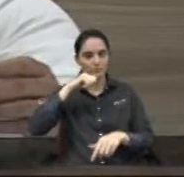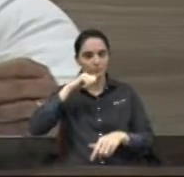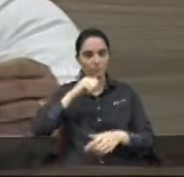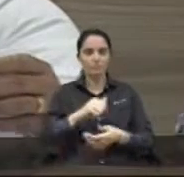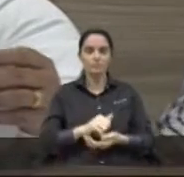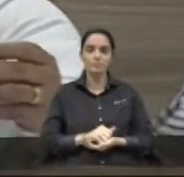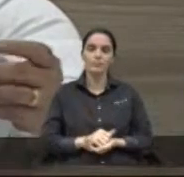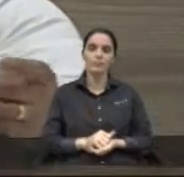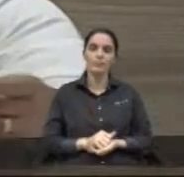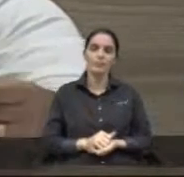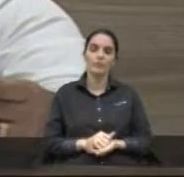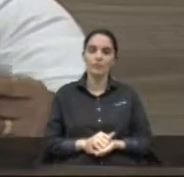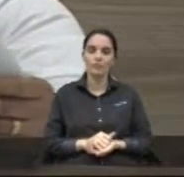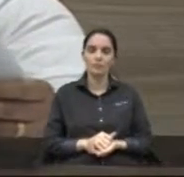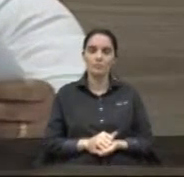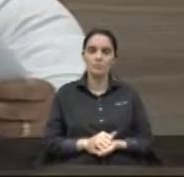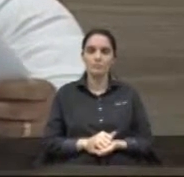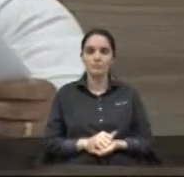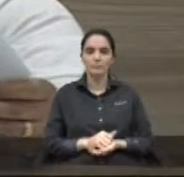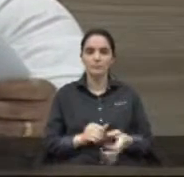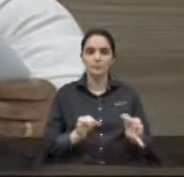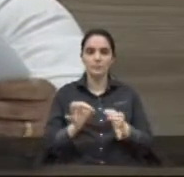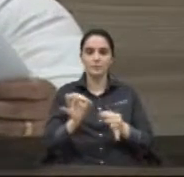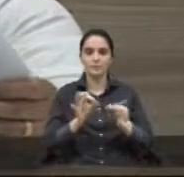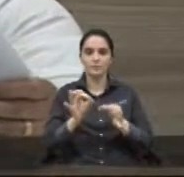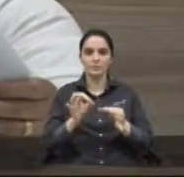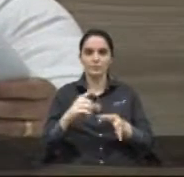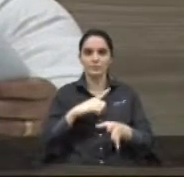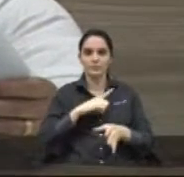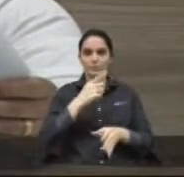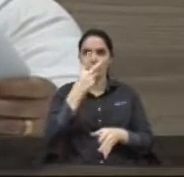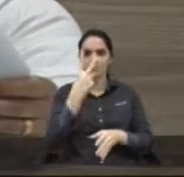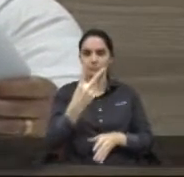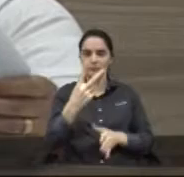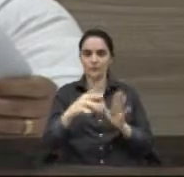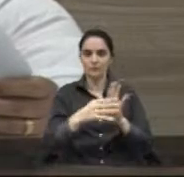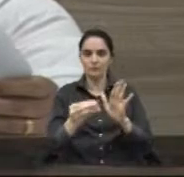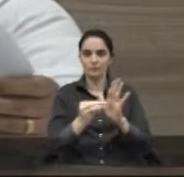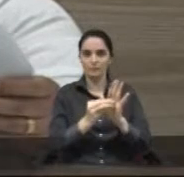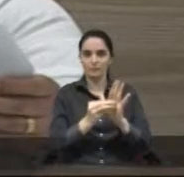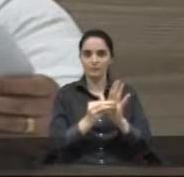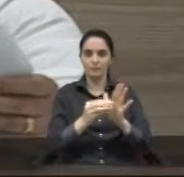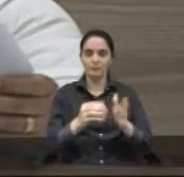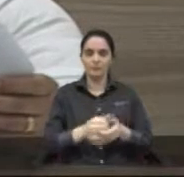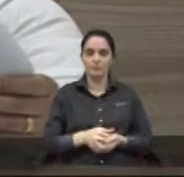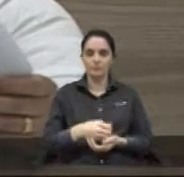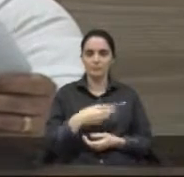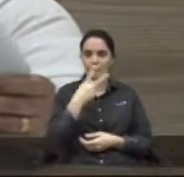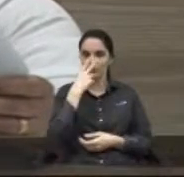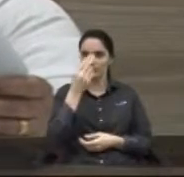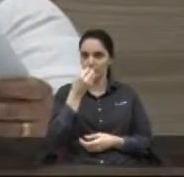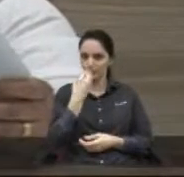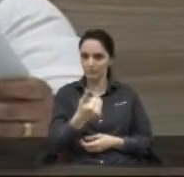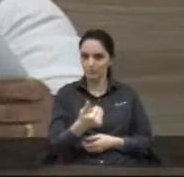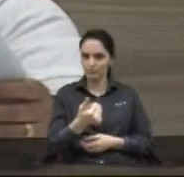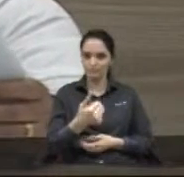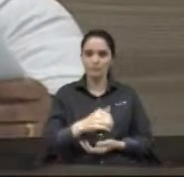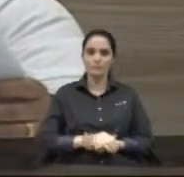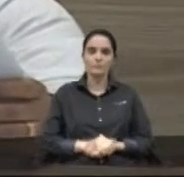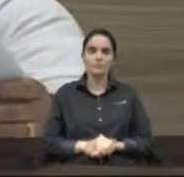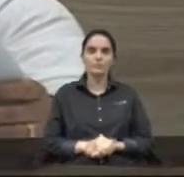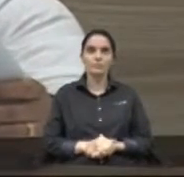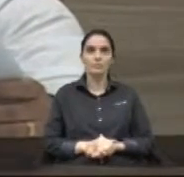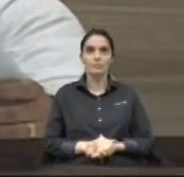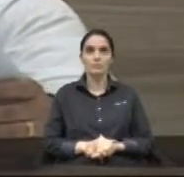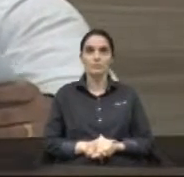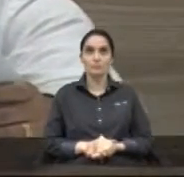que especifica. O projeto contém 2 emendas e os pareceres são favoráveis.